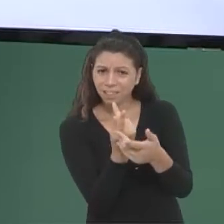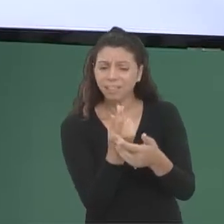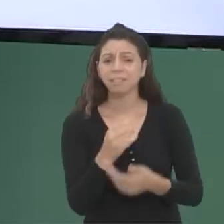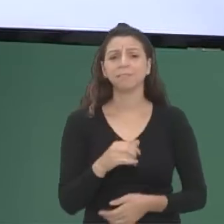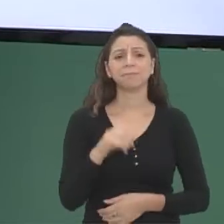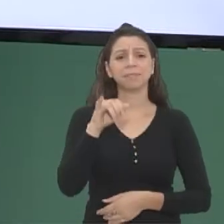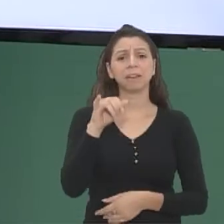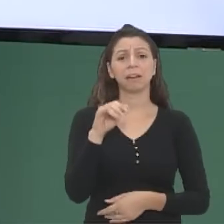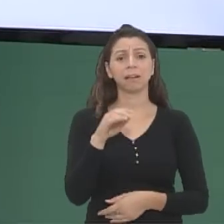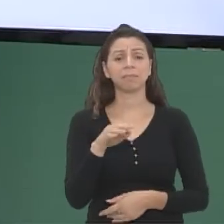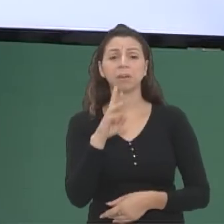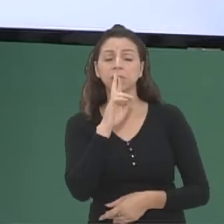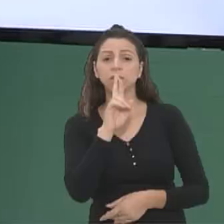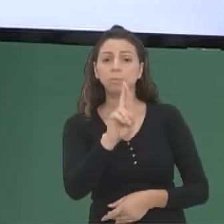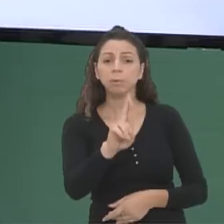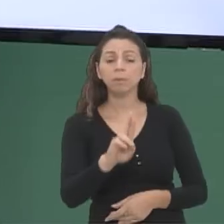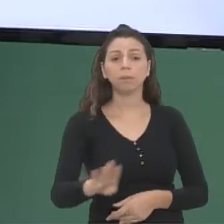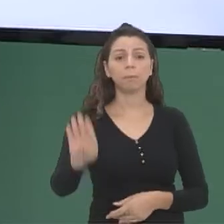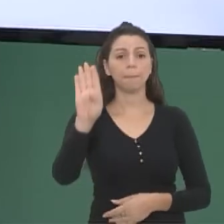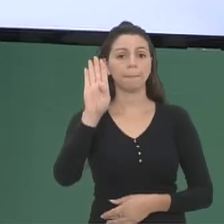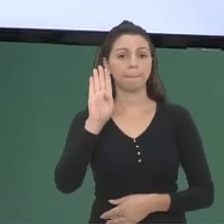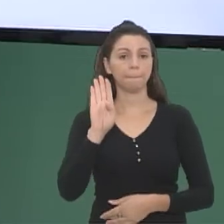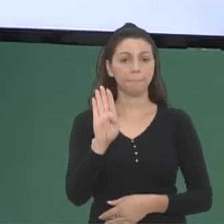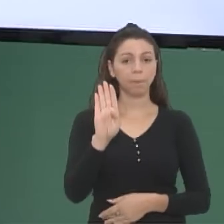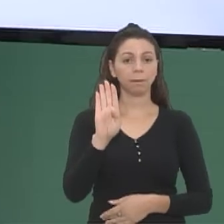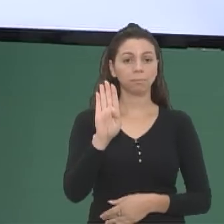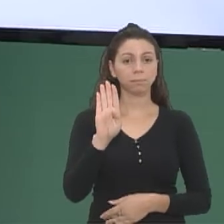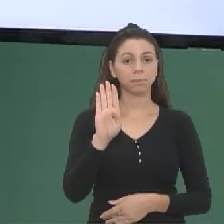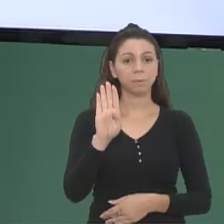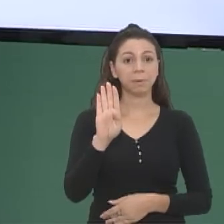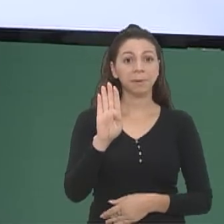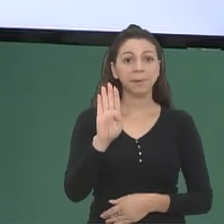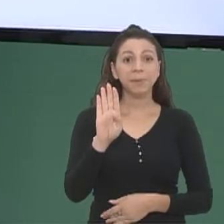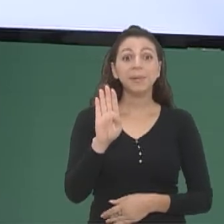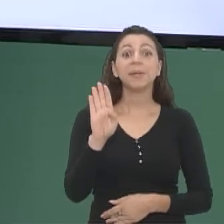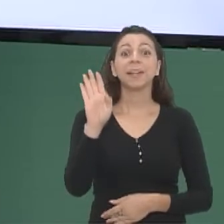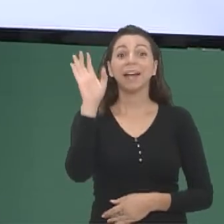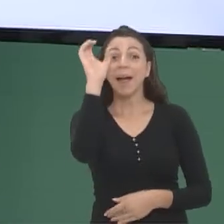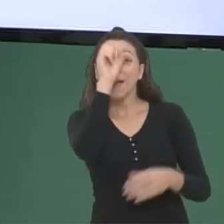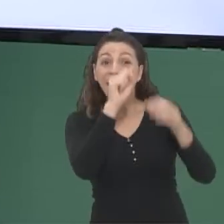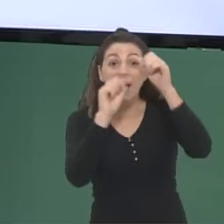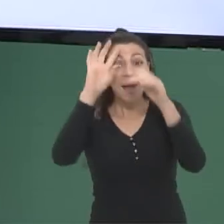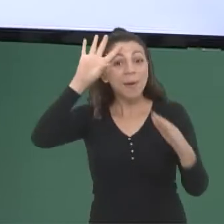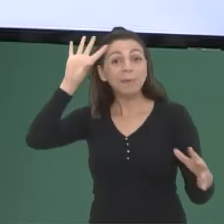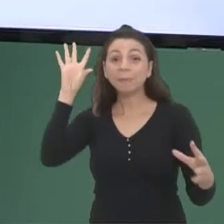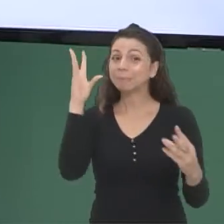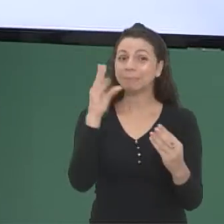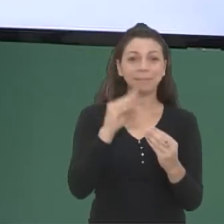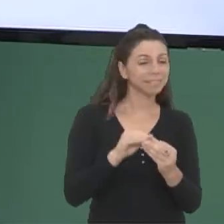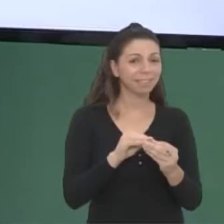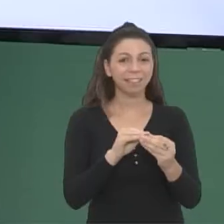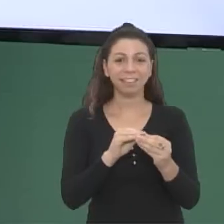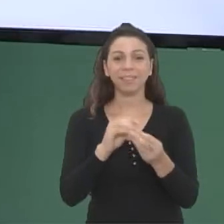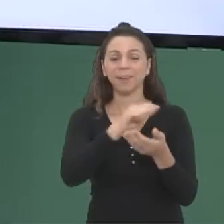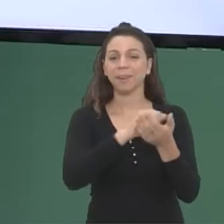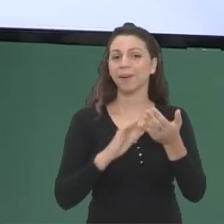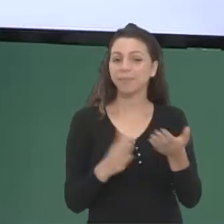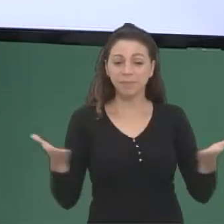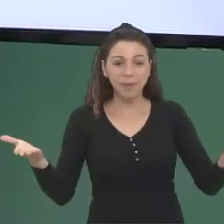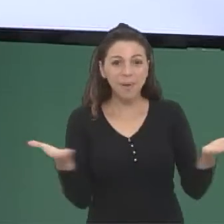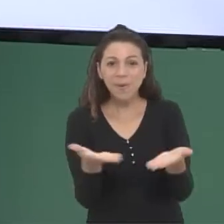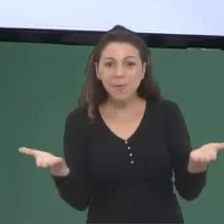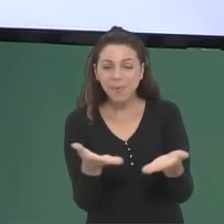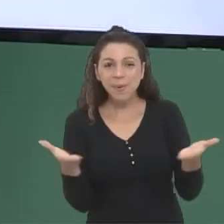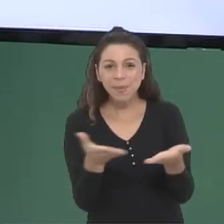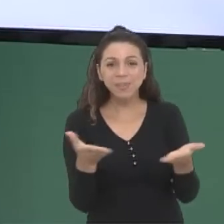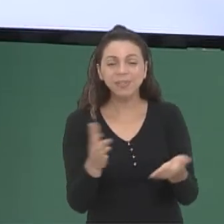respondeu letra B, intemperismo, com certeza entendeu o conteúdo que nós trabalhamos hoje e nas aulas passadas e acertou